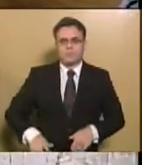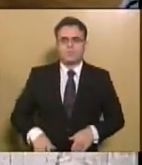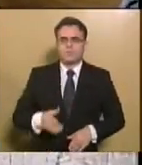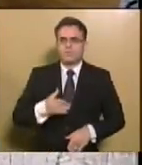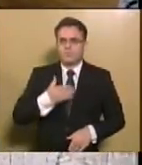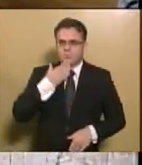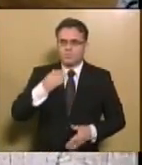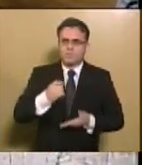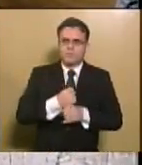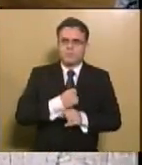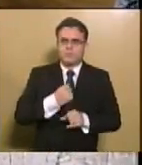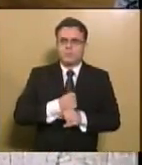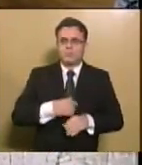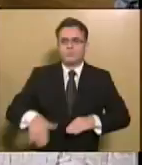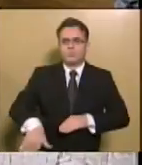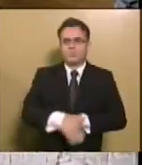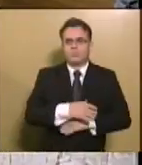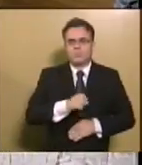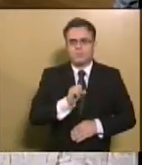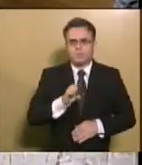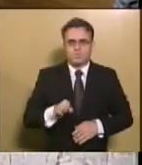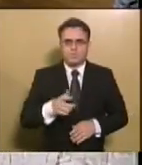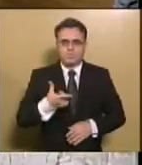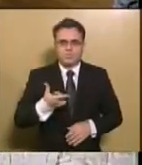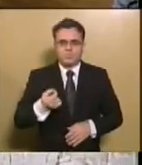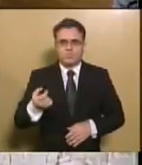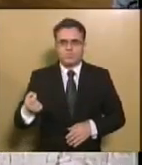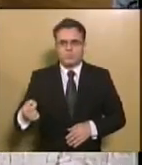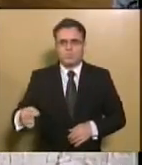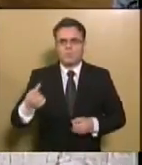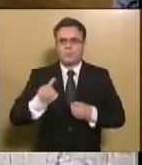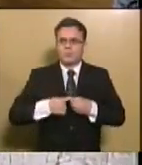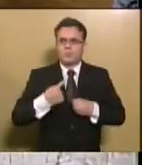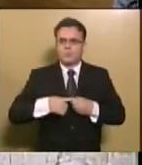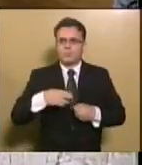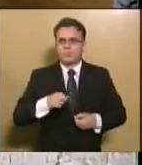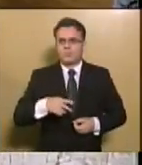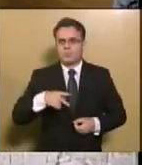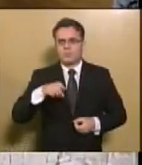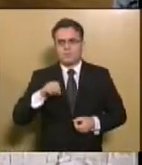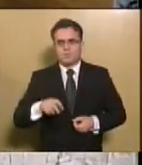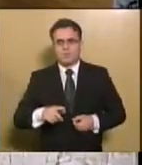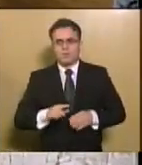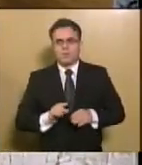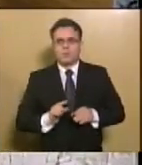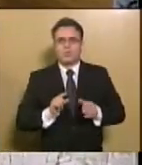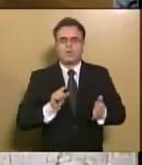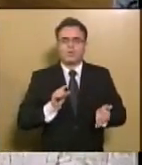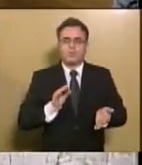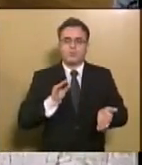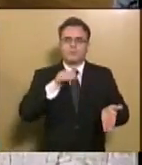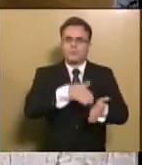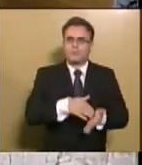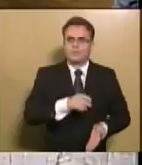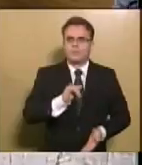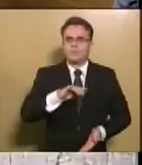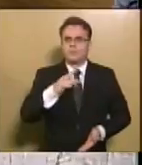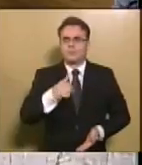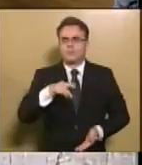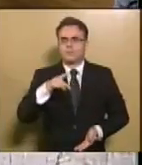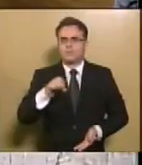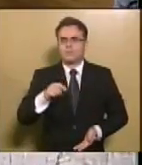solicitando a recuperação asfáltica da rodovia SE-200, que liga o município de Neópolis ao município de Ilha das Flores. Indicação de